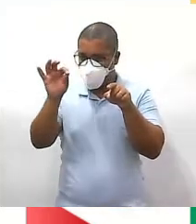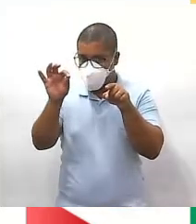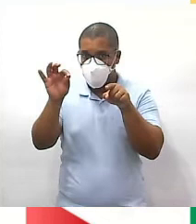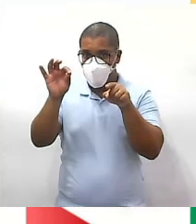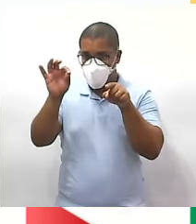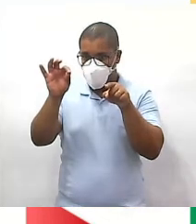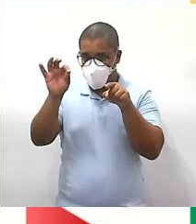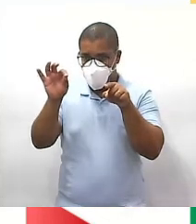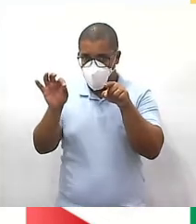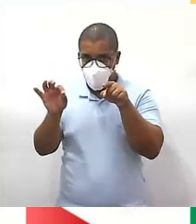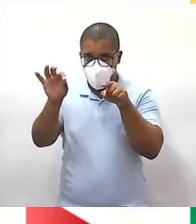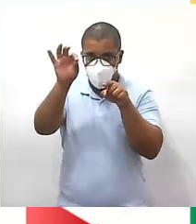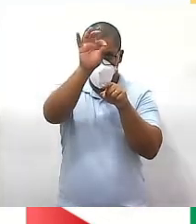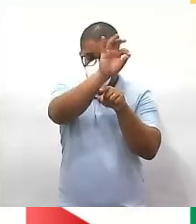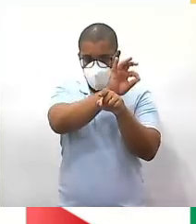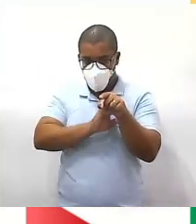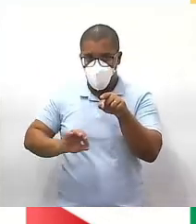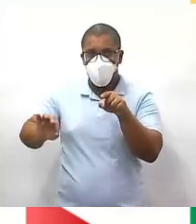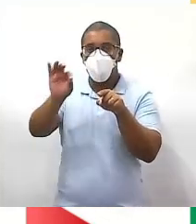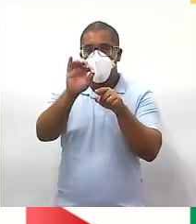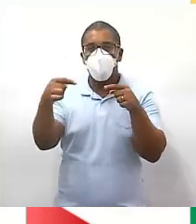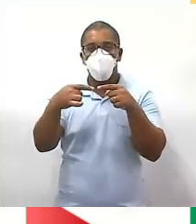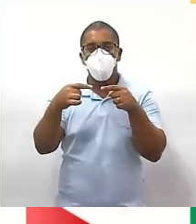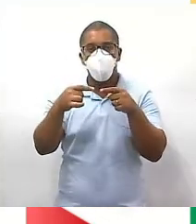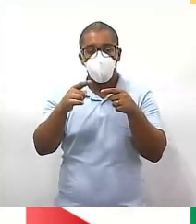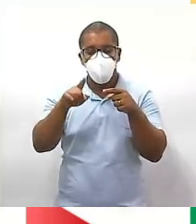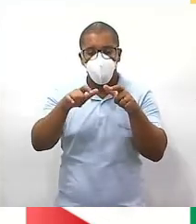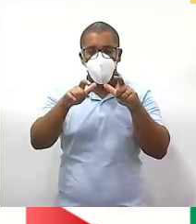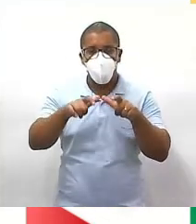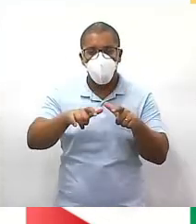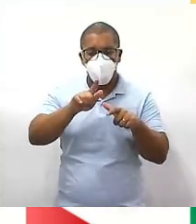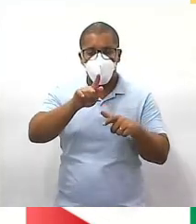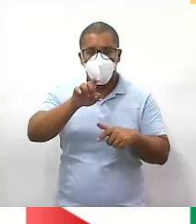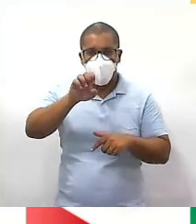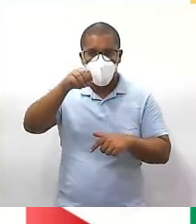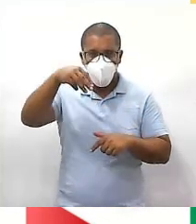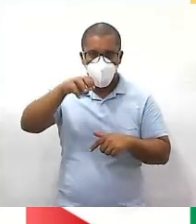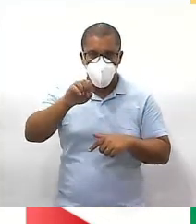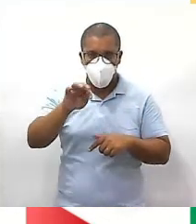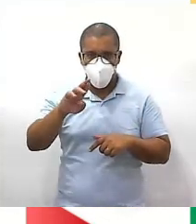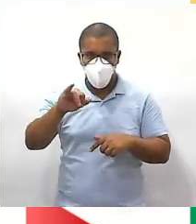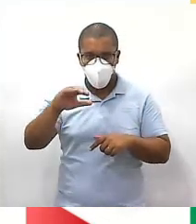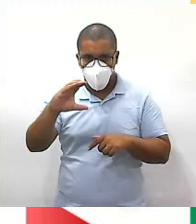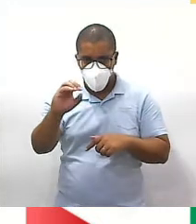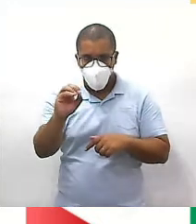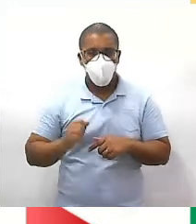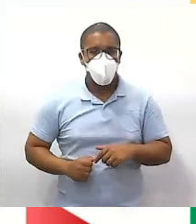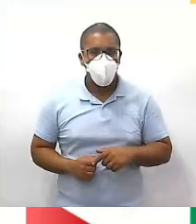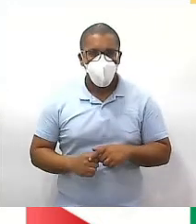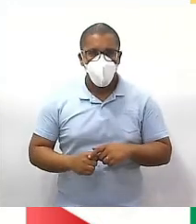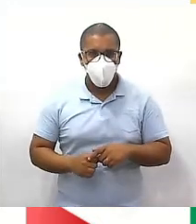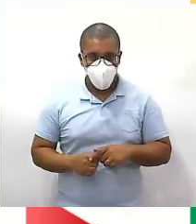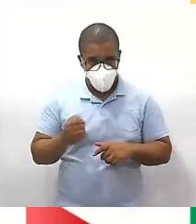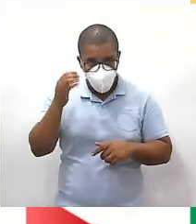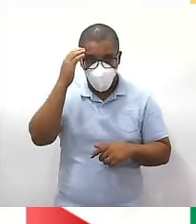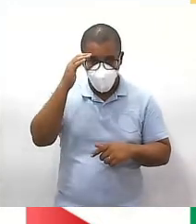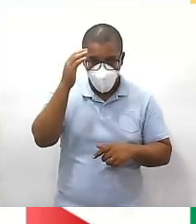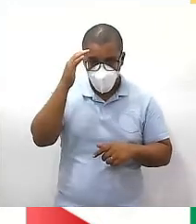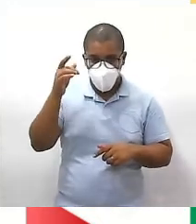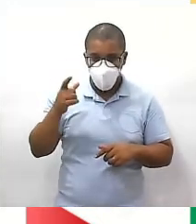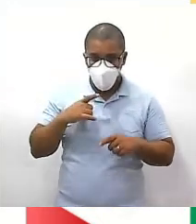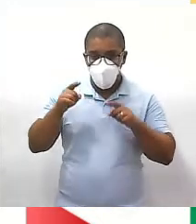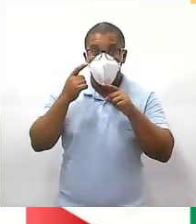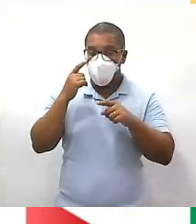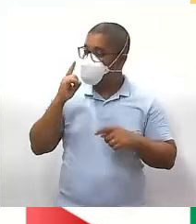nesse formato aí dessa figura, é o lugar geométrico, ou seja, é esse além do contorno que